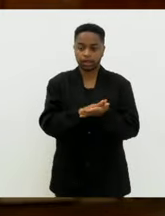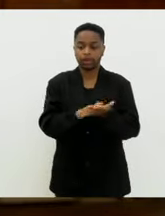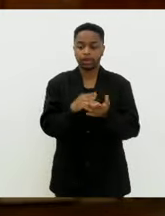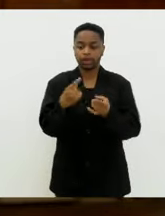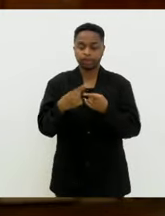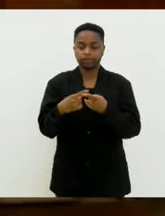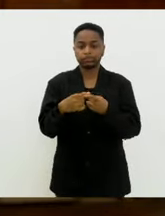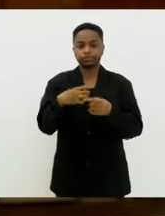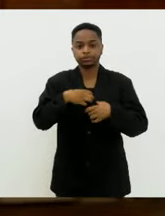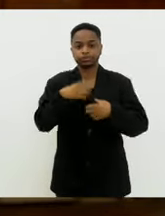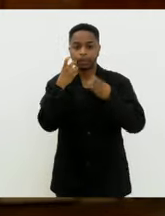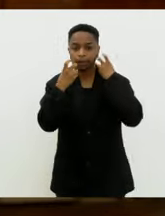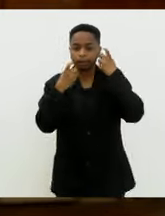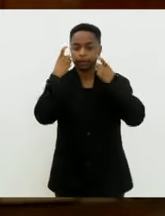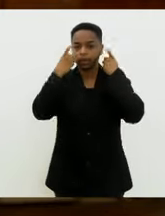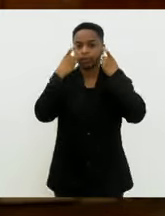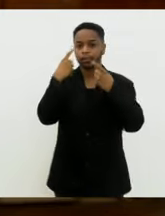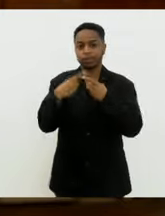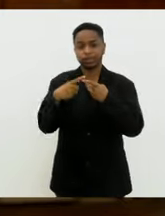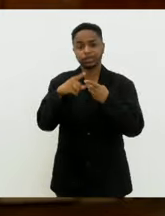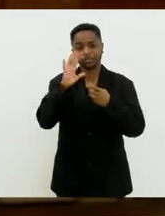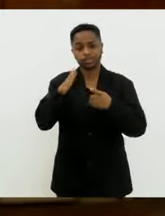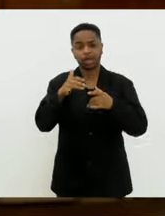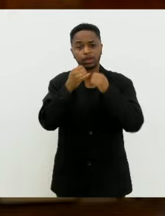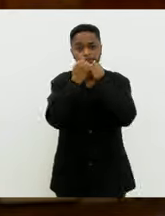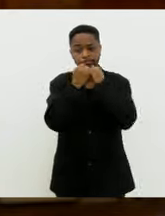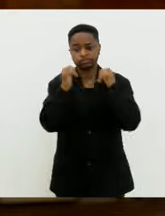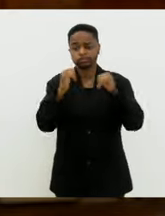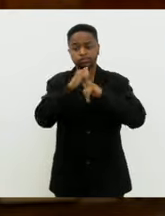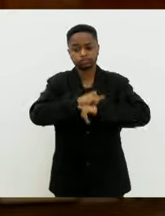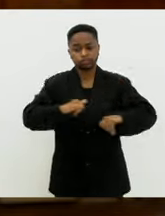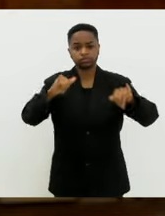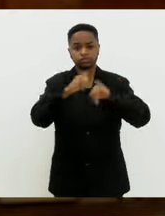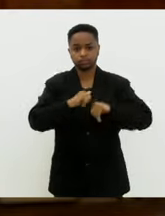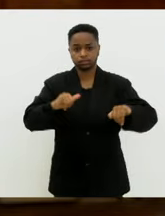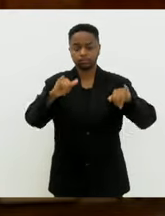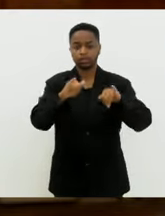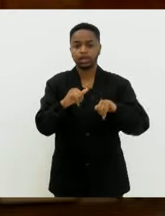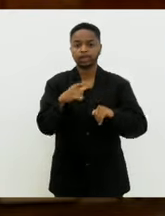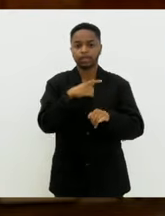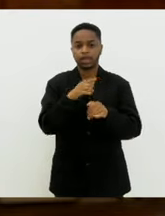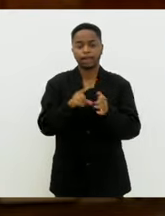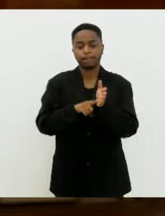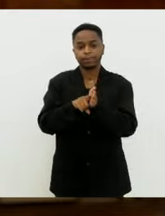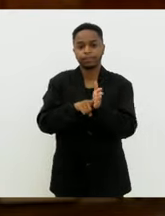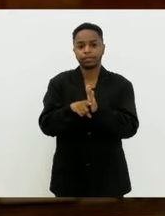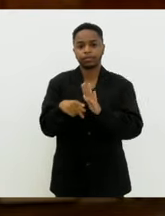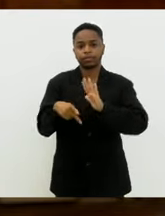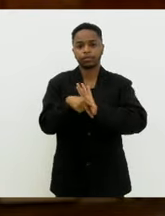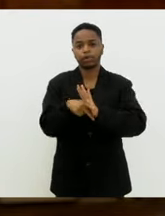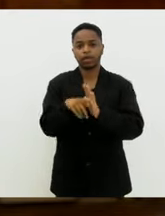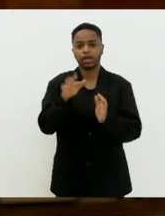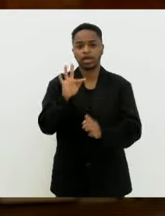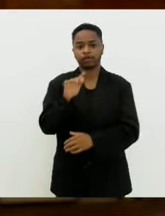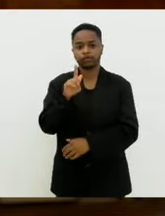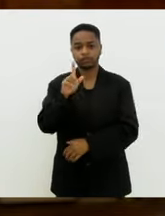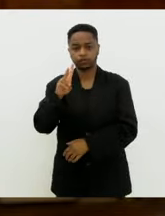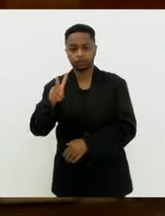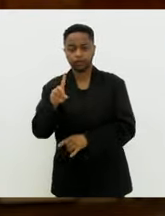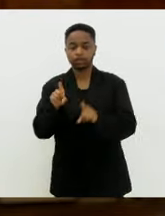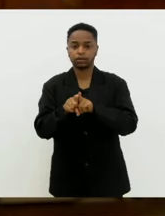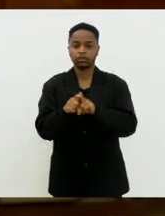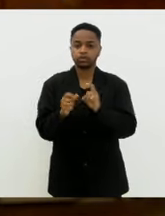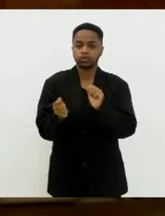já são alarmantes. Tem uma pesquisa feita pela Fundação Getúlio Vargas, juntamente